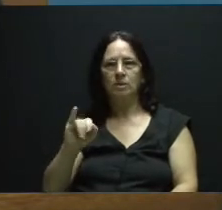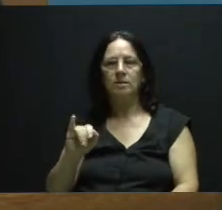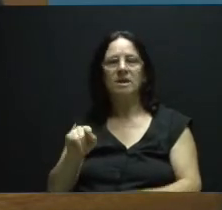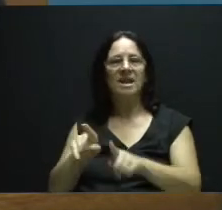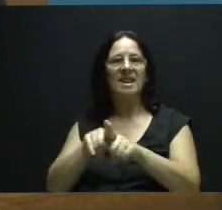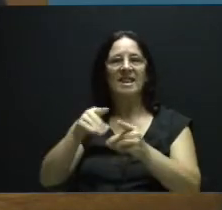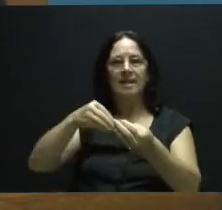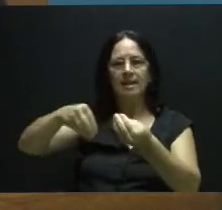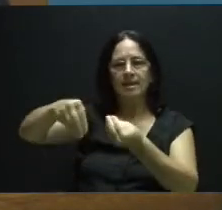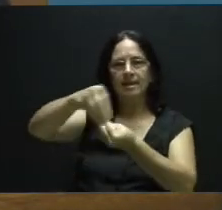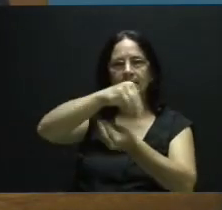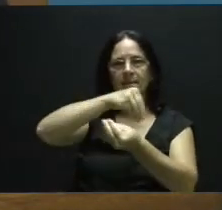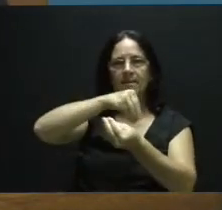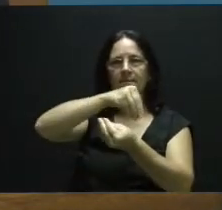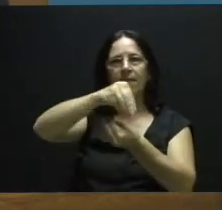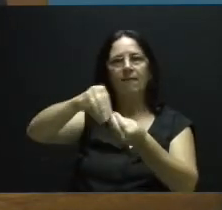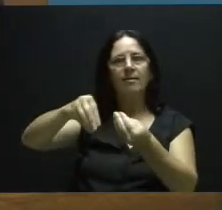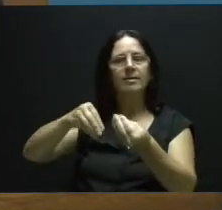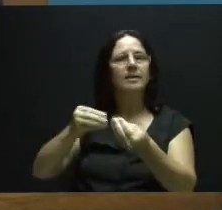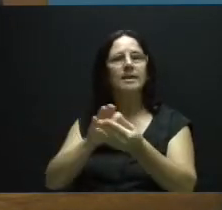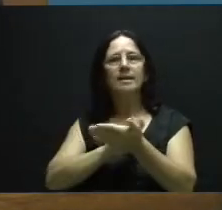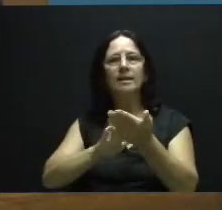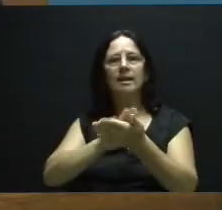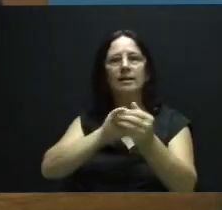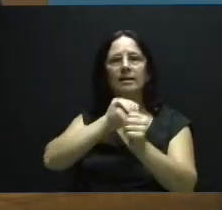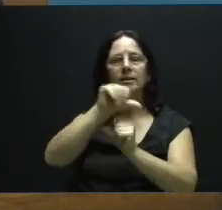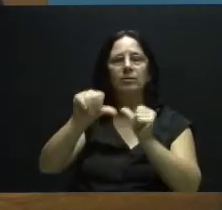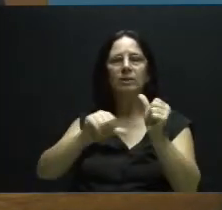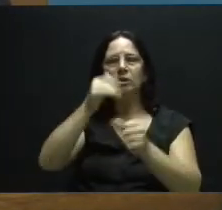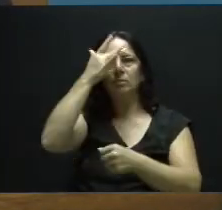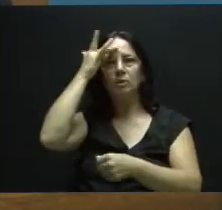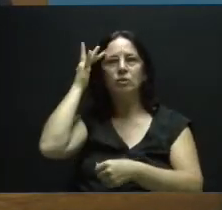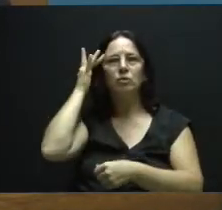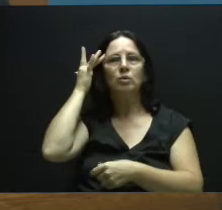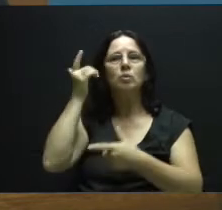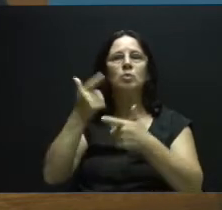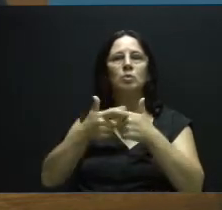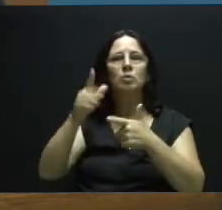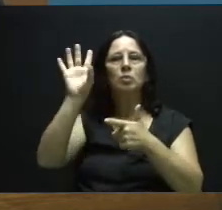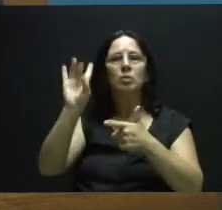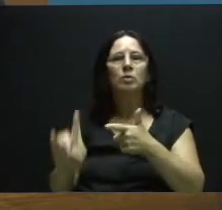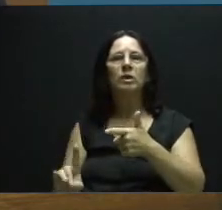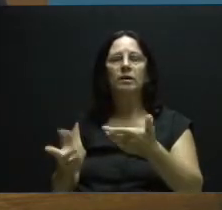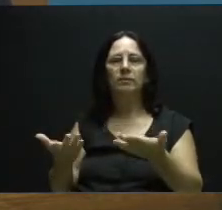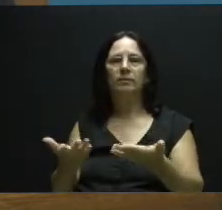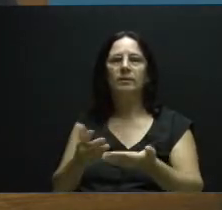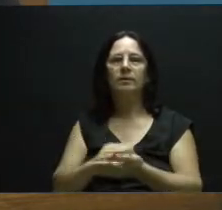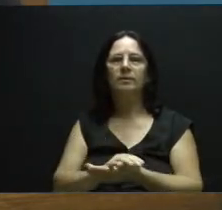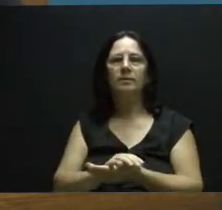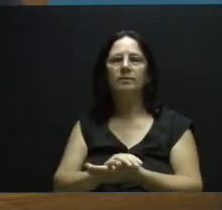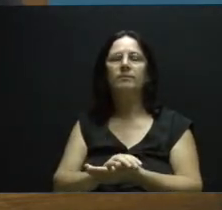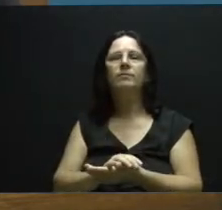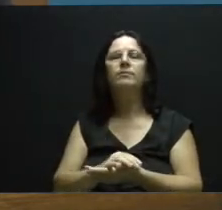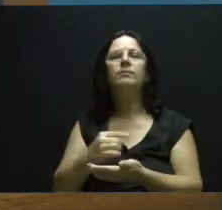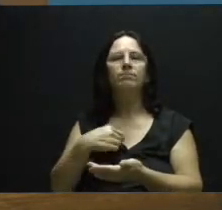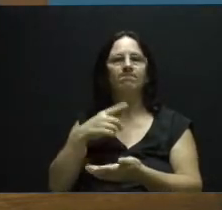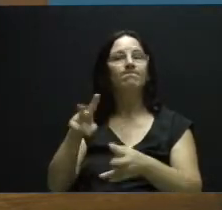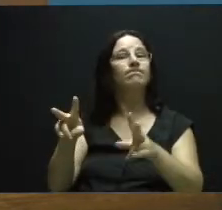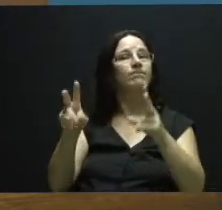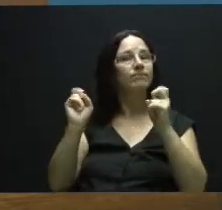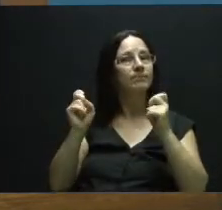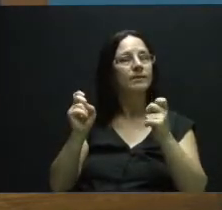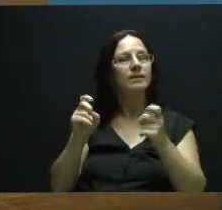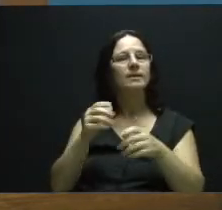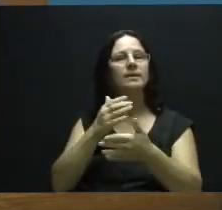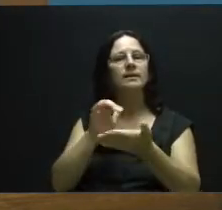do embarque e desembarque com crianças com dependências física até acontecer um acidente eu estou de olho secretaria de